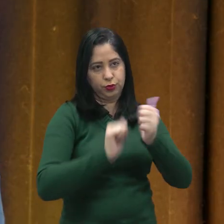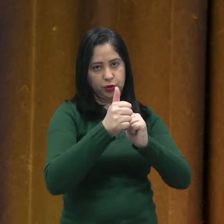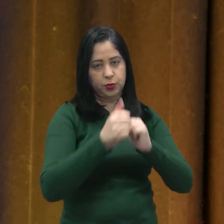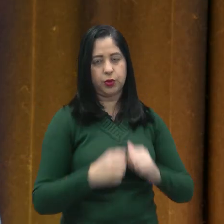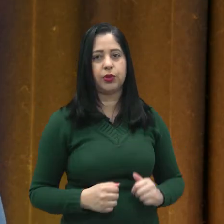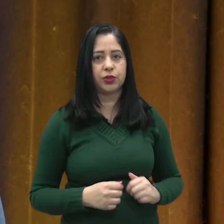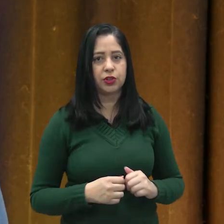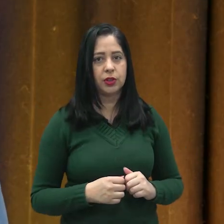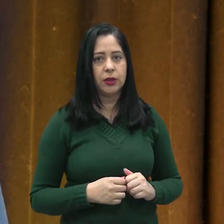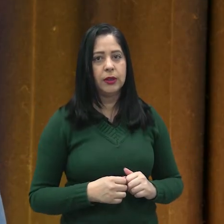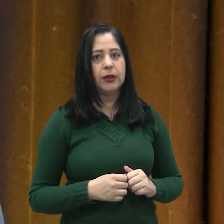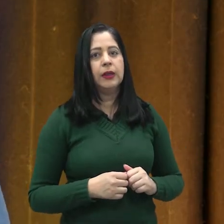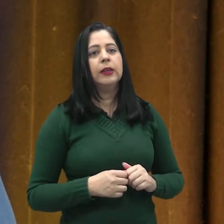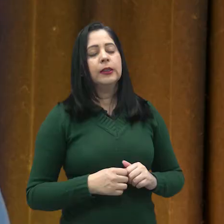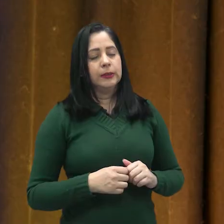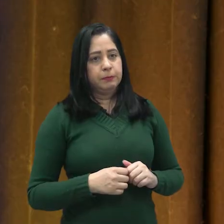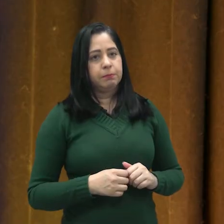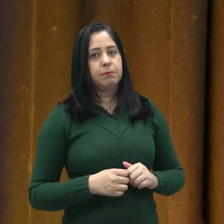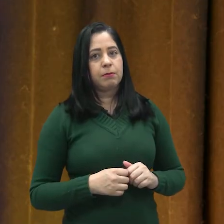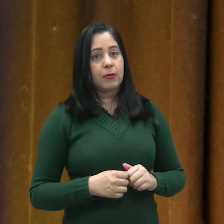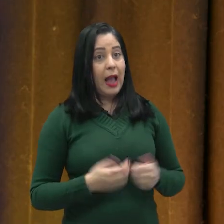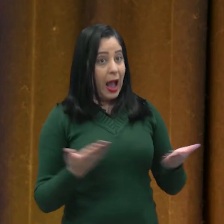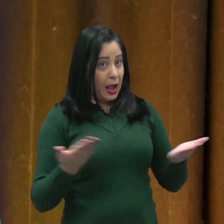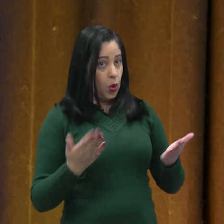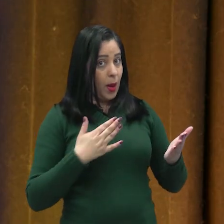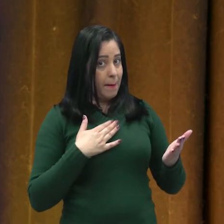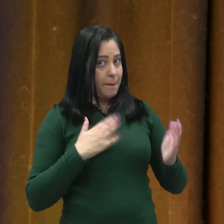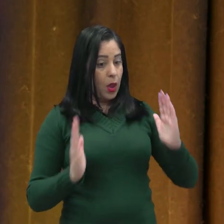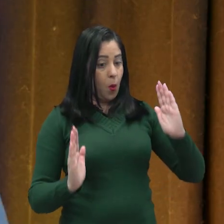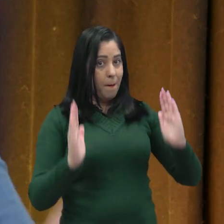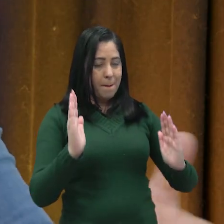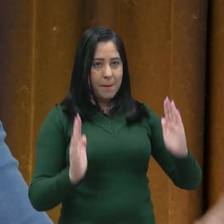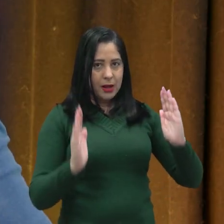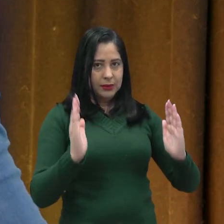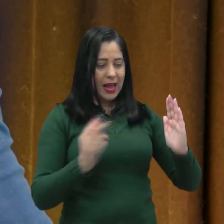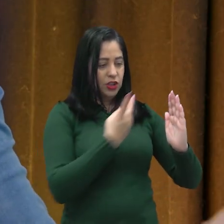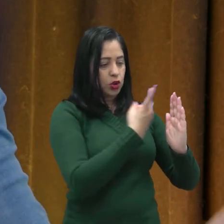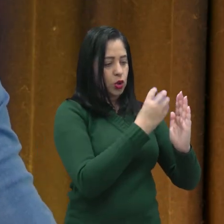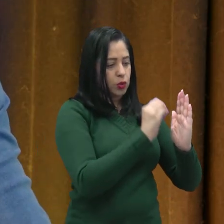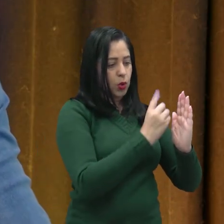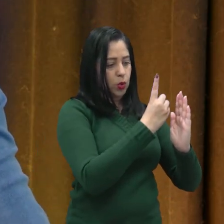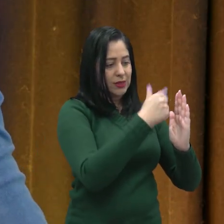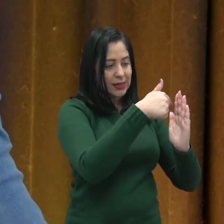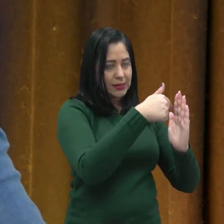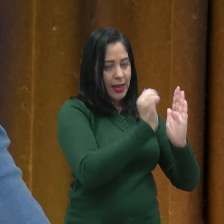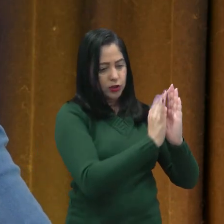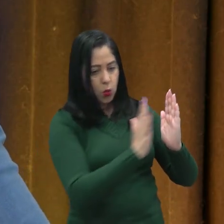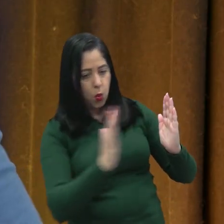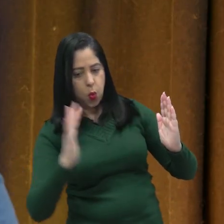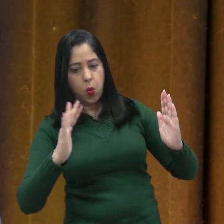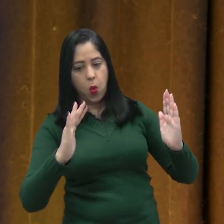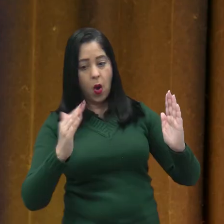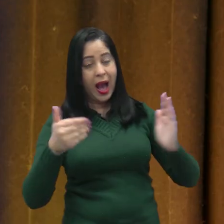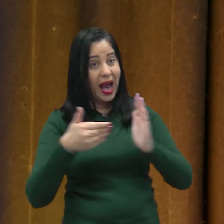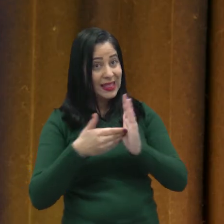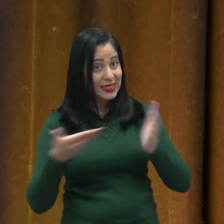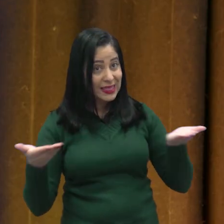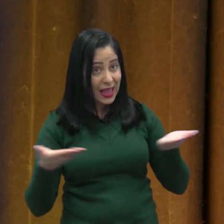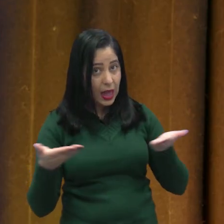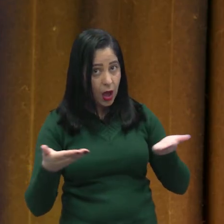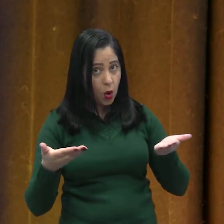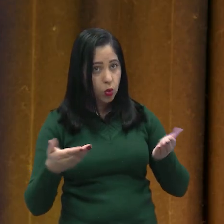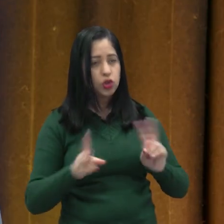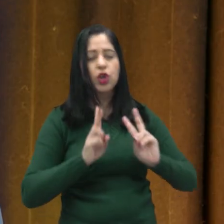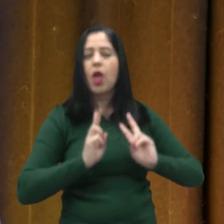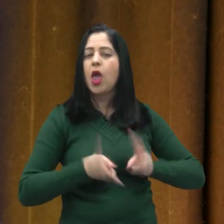já depois que a gente assumiu, no meu mandato, desde quando, em 2017 que eu assumi, eu venho fazendo a